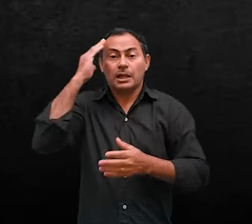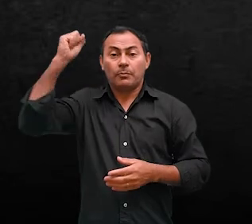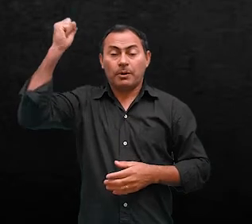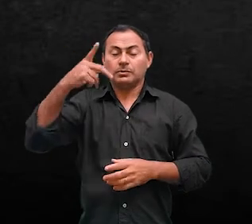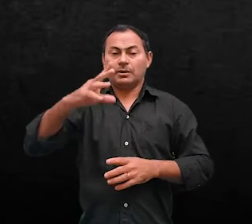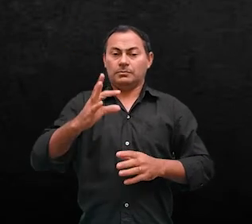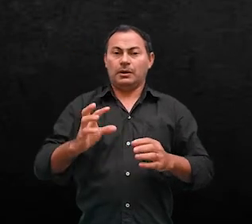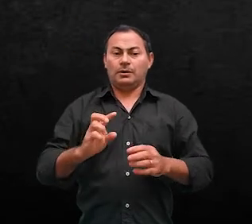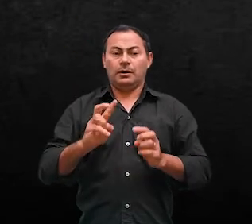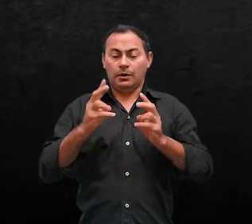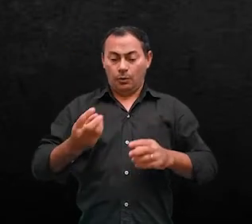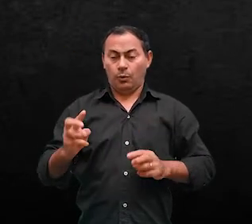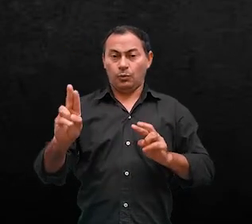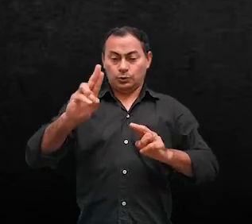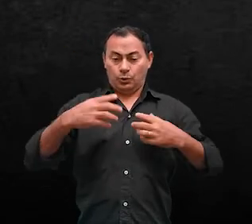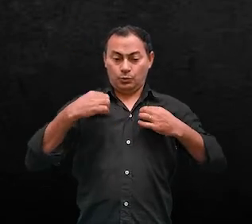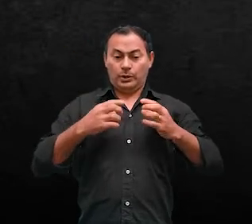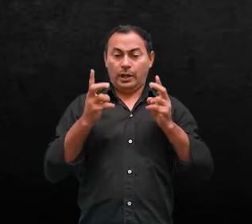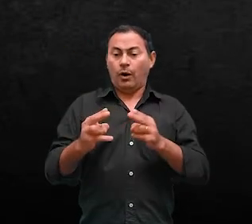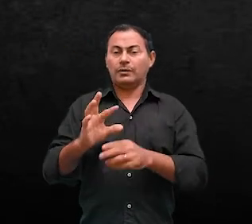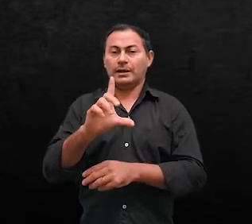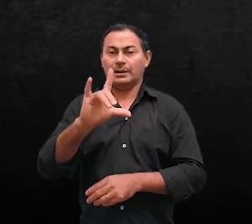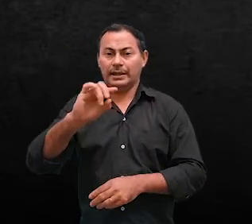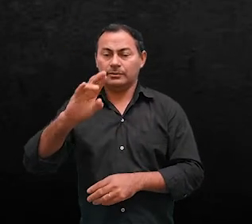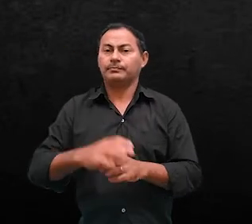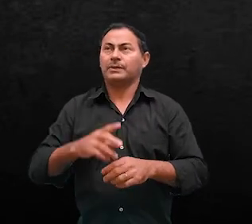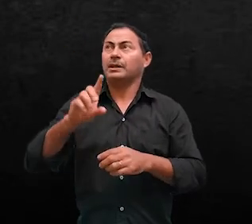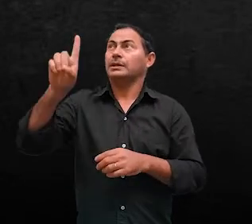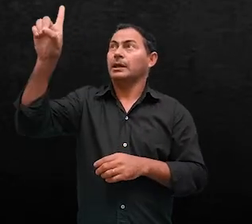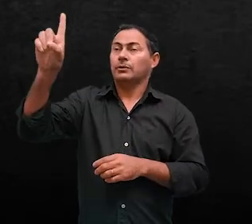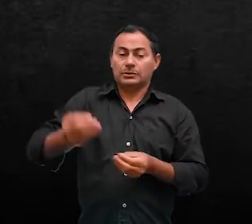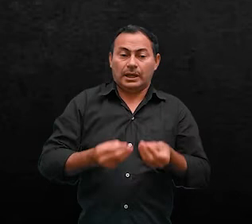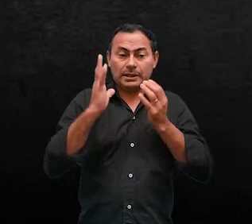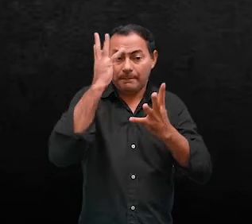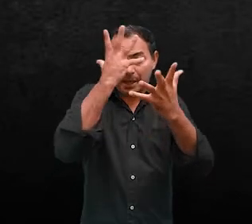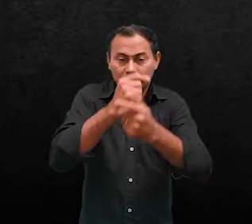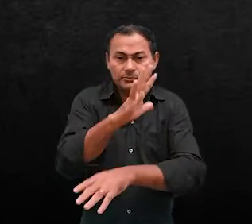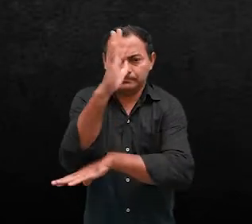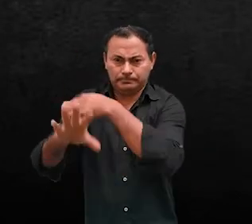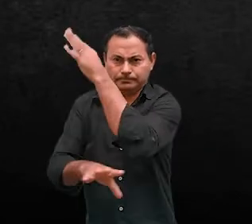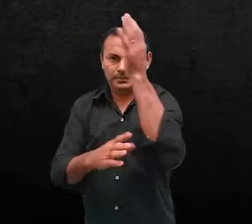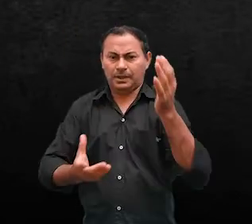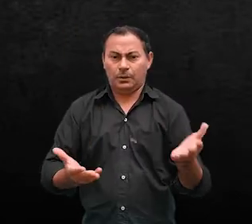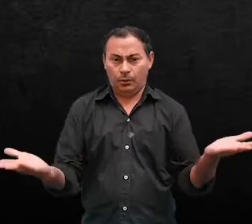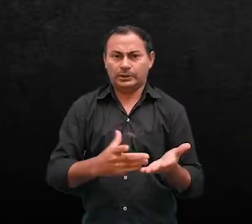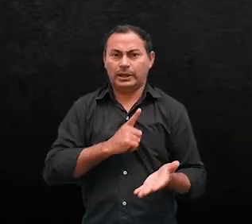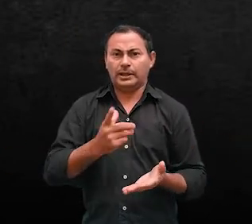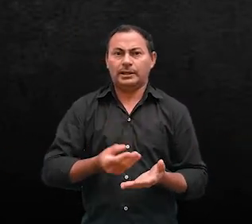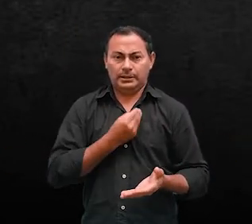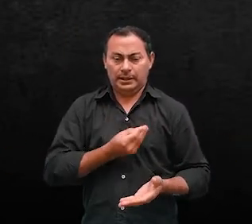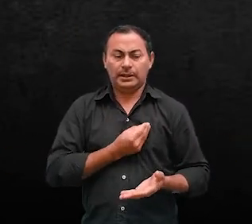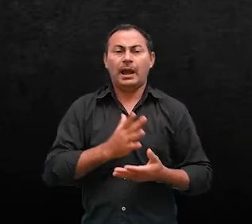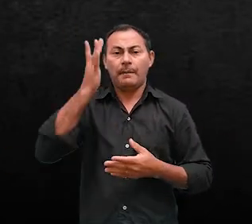em todo seu esplendor vestiu-se como um deles Se Deus é se assim a erva do campo que hoje existe e amanhã